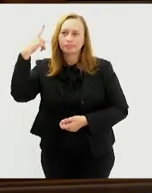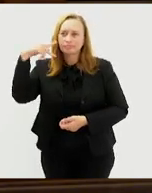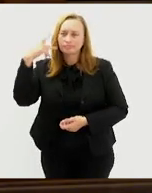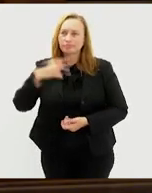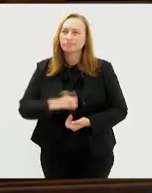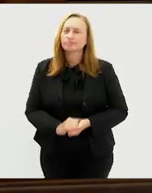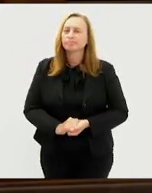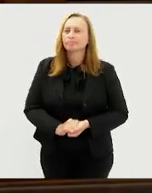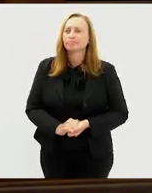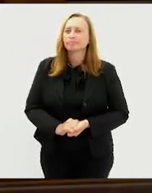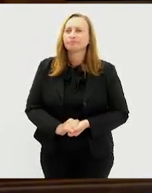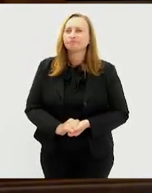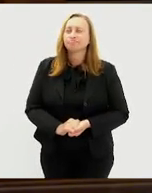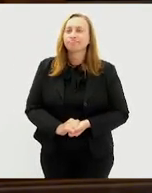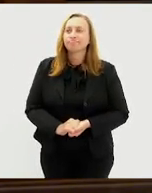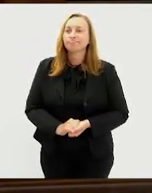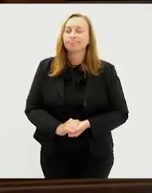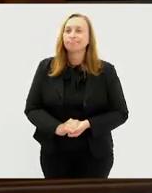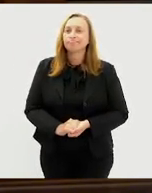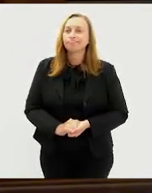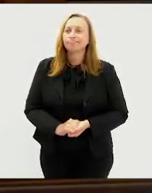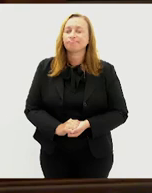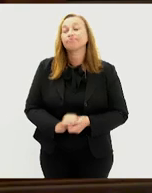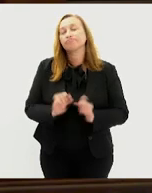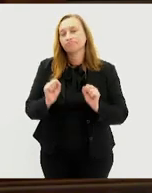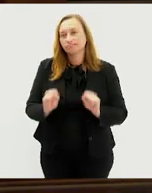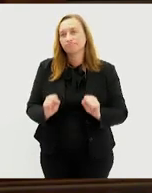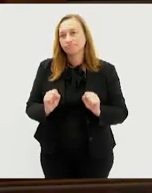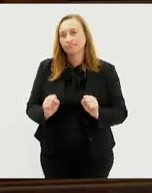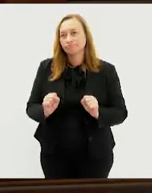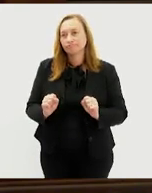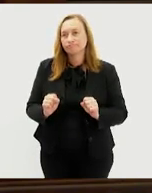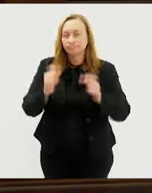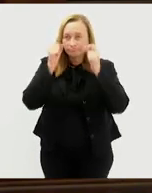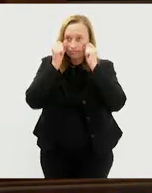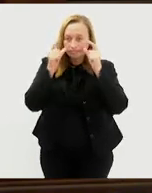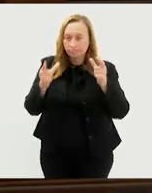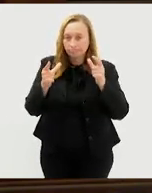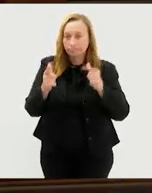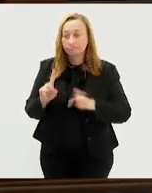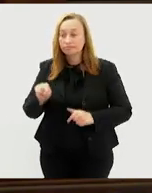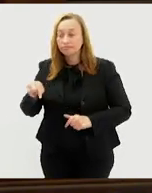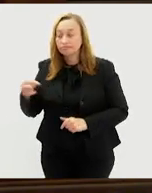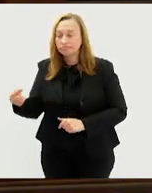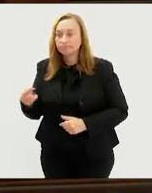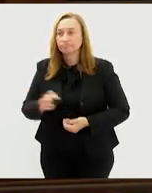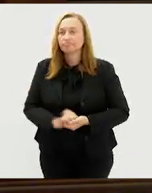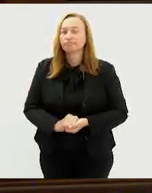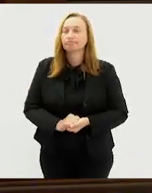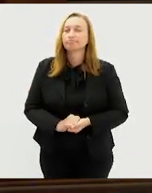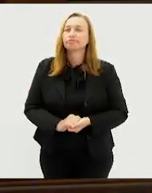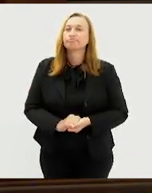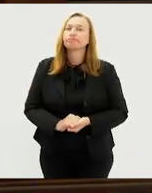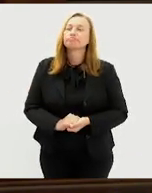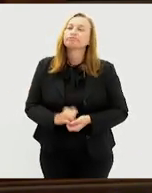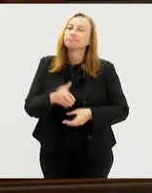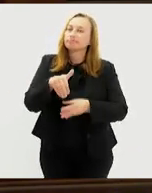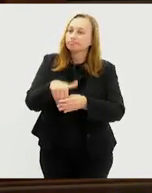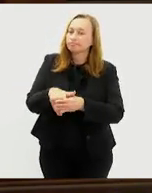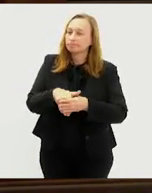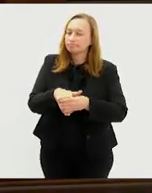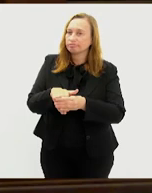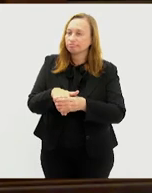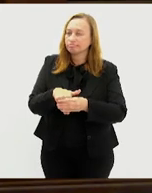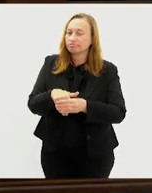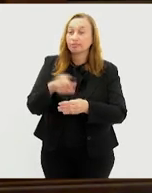vereadores E aí podem acordar no dia seguinte das eleições e ver